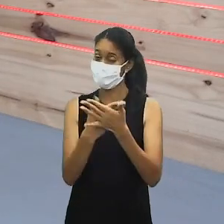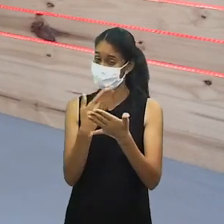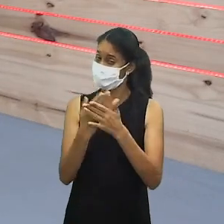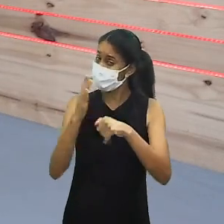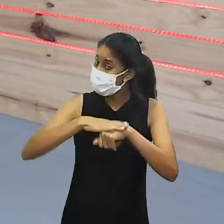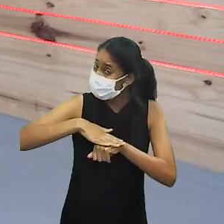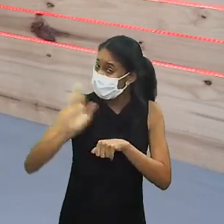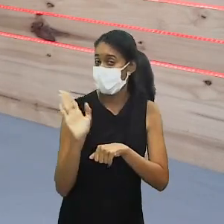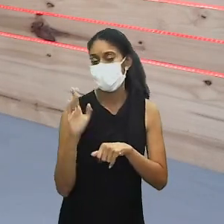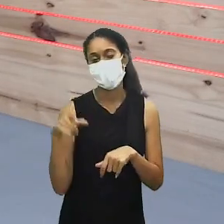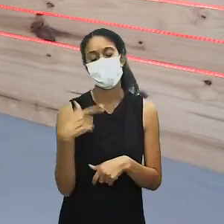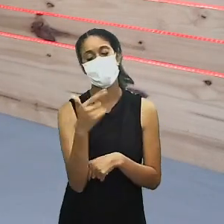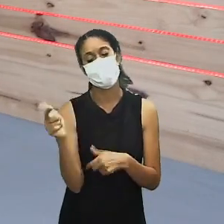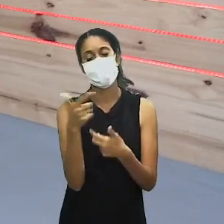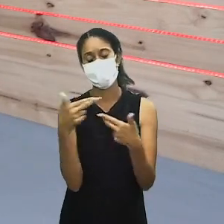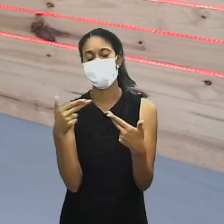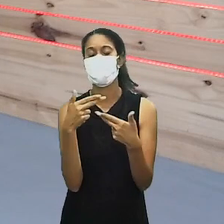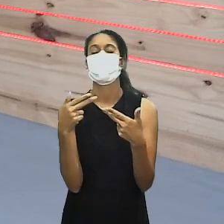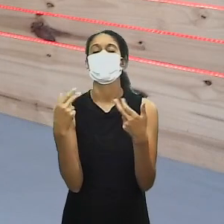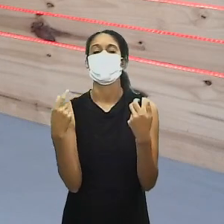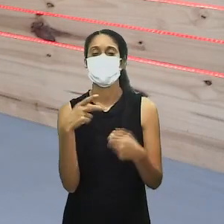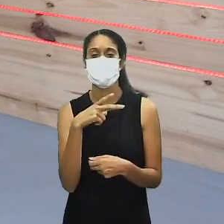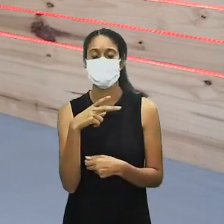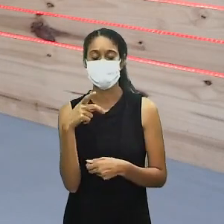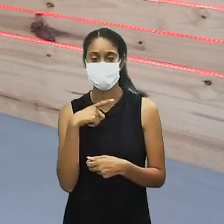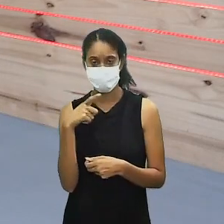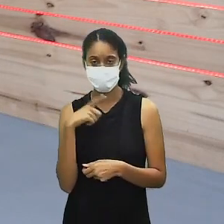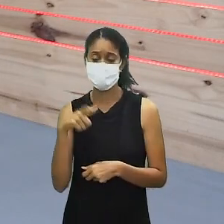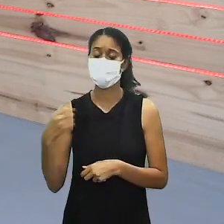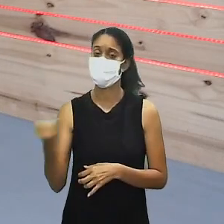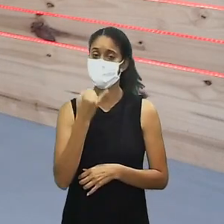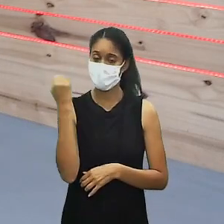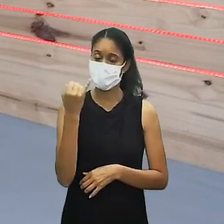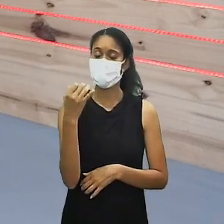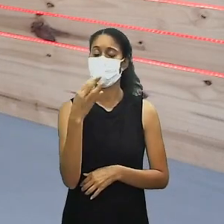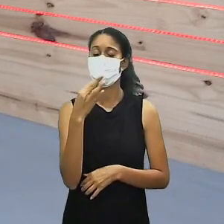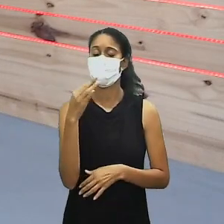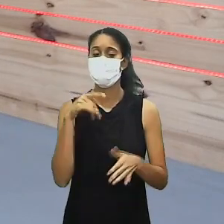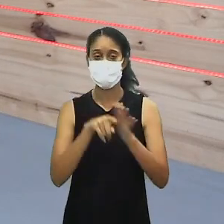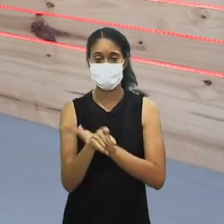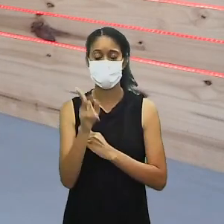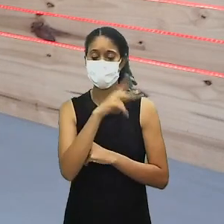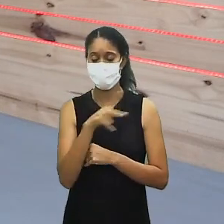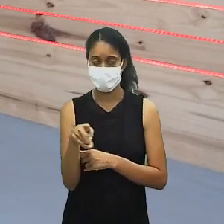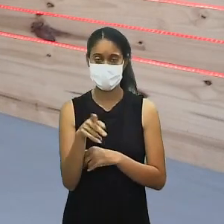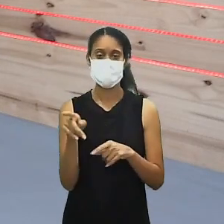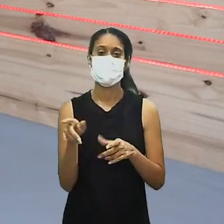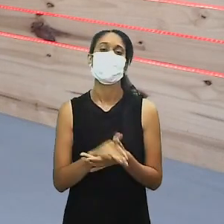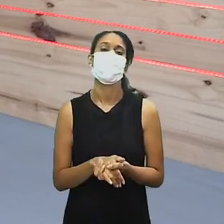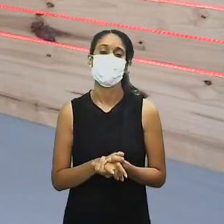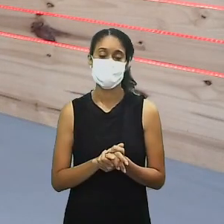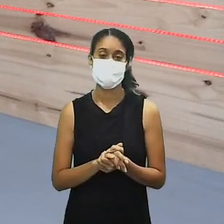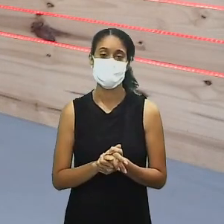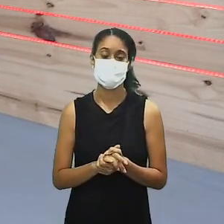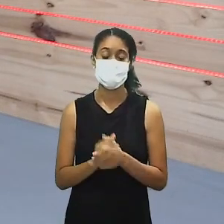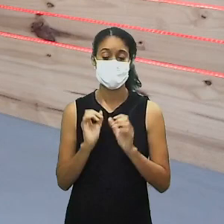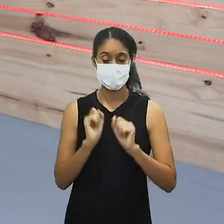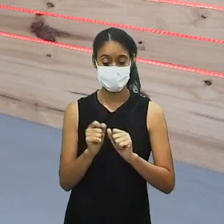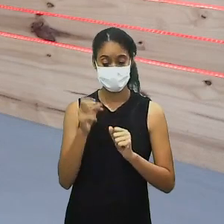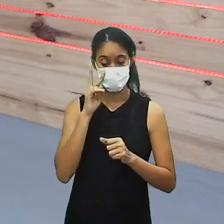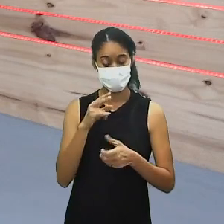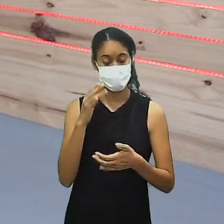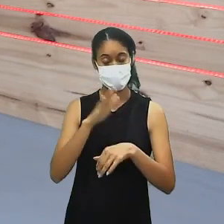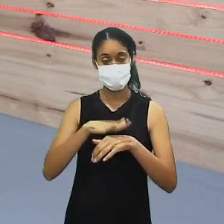Então, existem outras particularidades que é importante que você consulte aí o seu professor, sua professora, para que ele passe mais